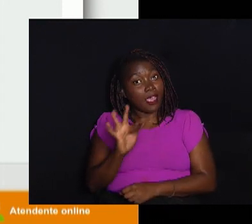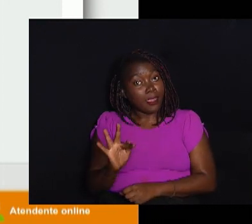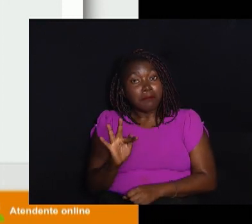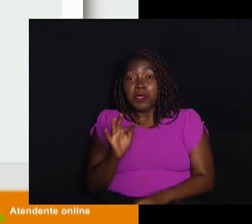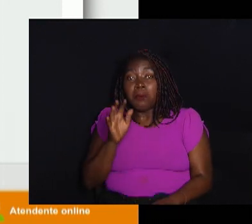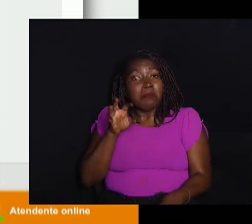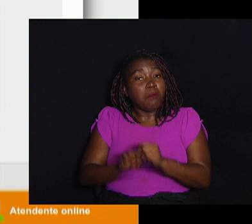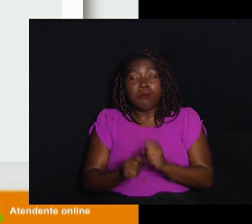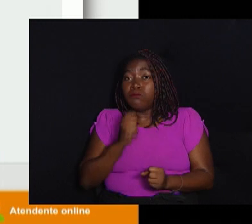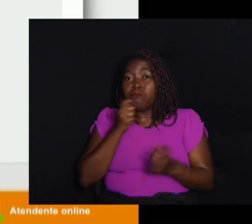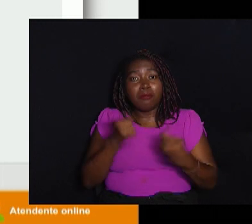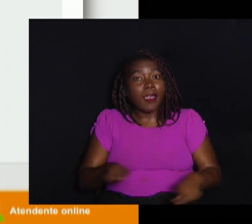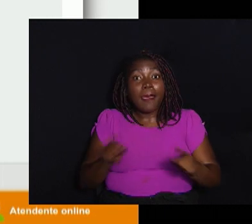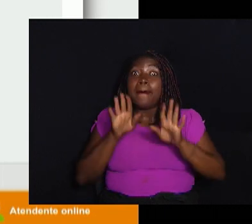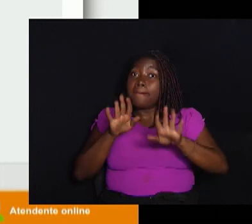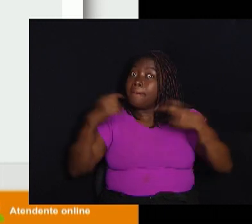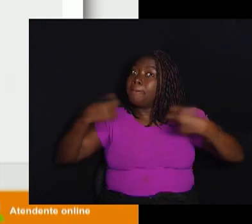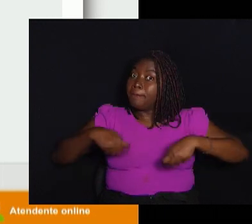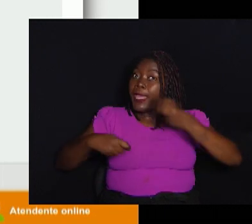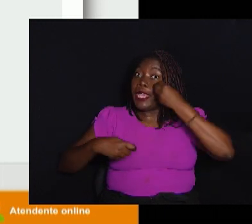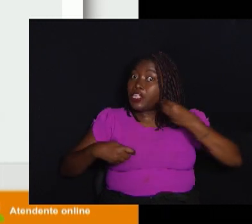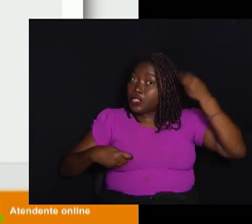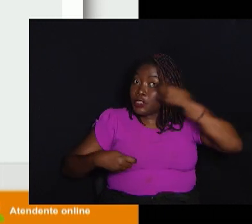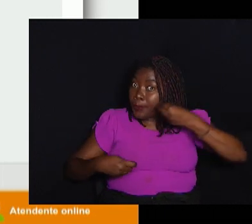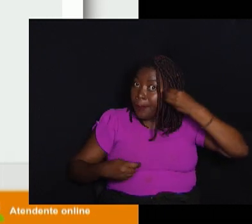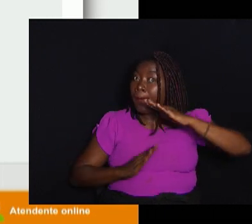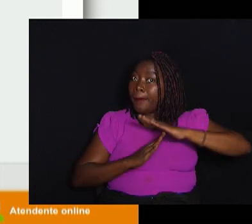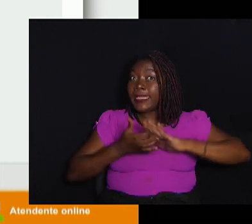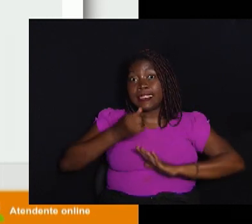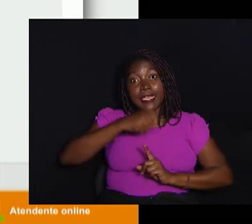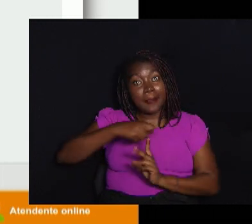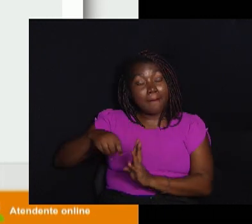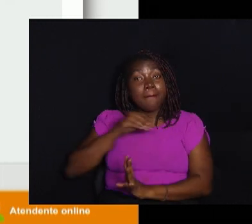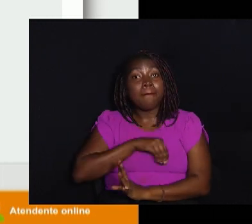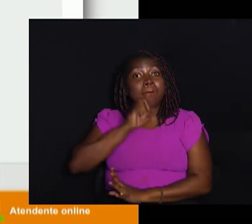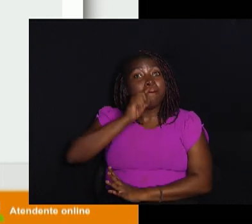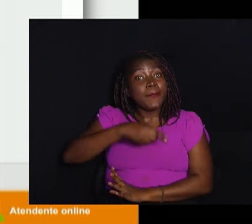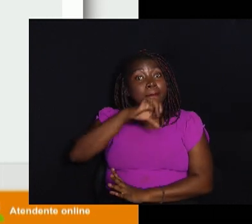incompleto, mas é preciso ter uma experiência de pelo menos 6 meses. O salário é de R$